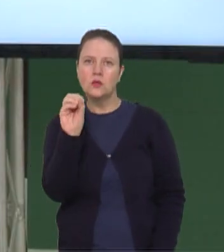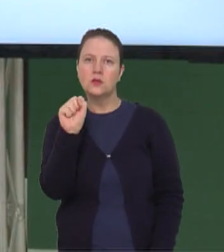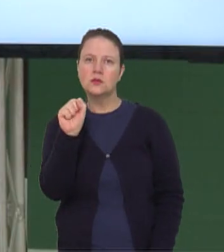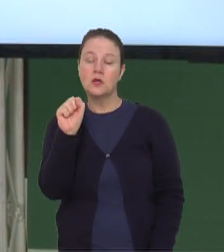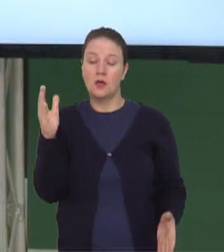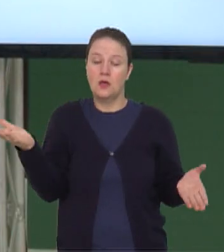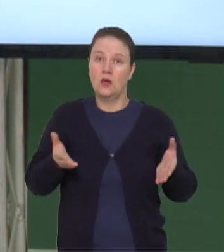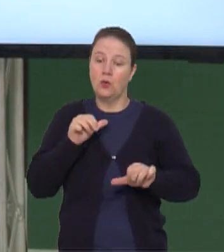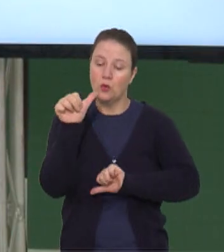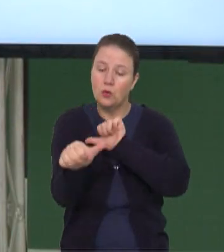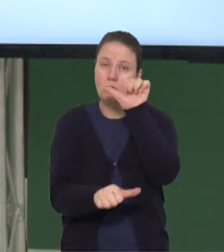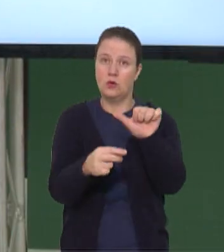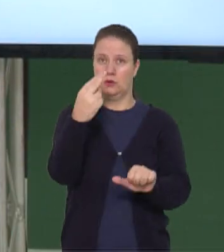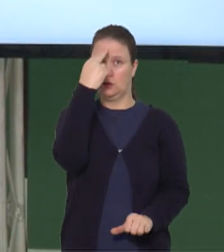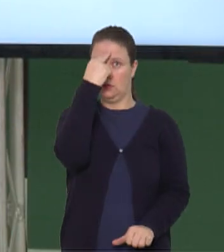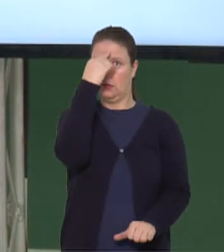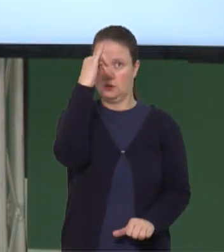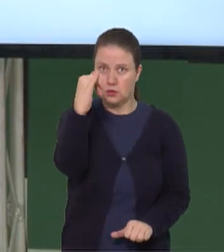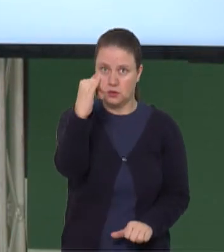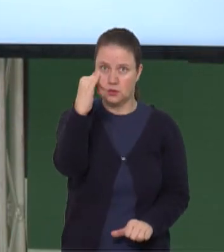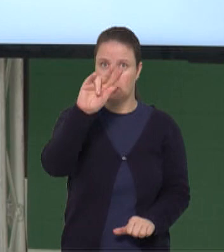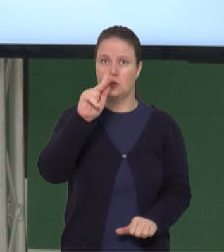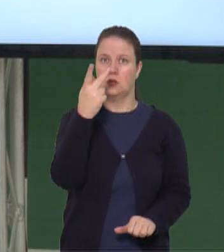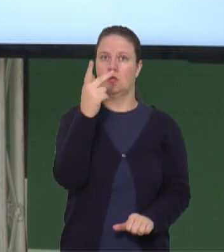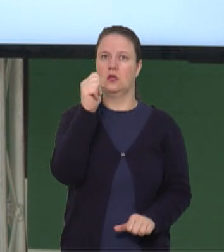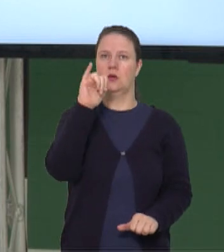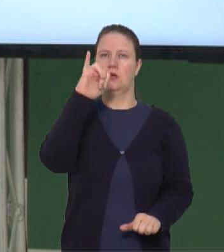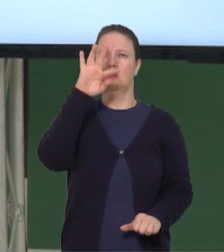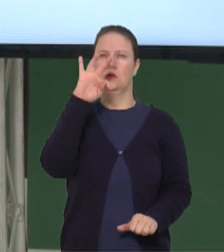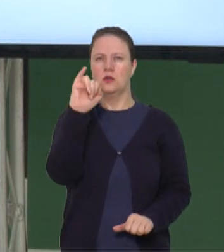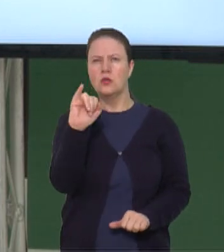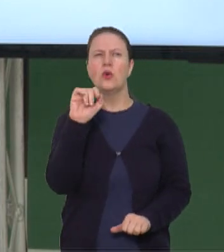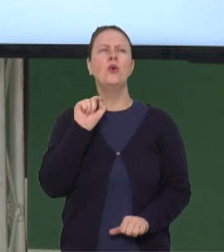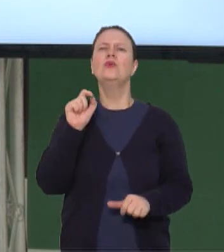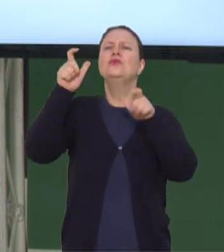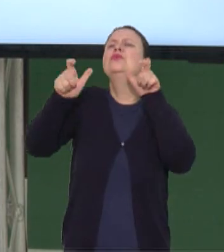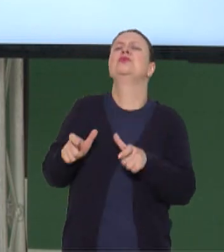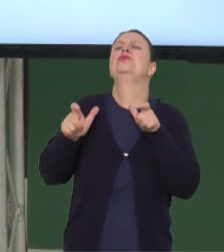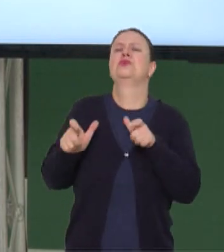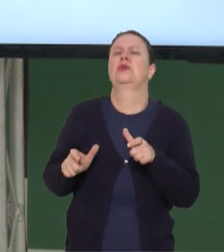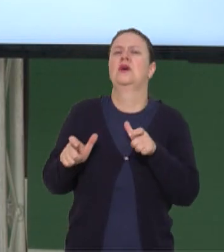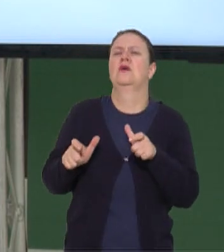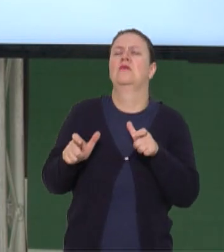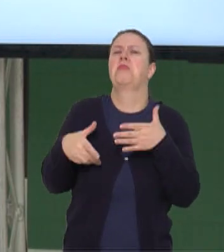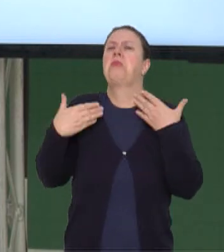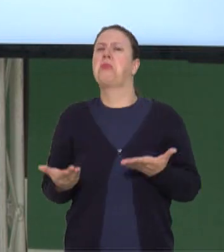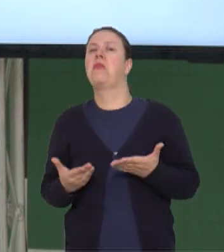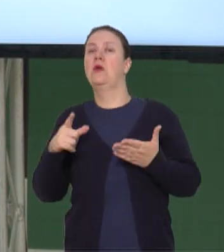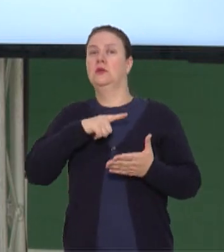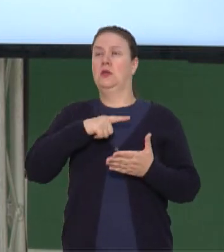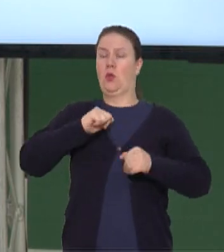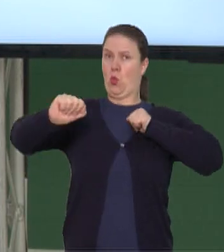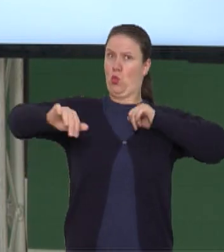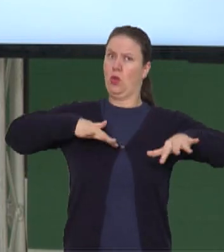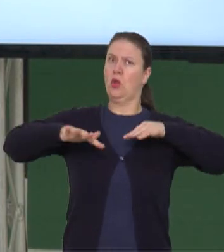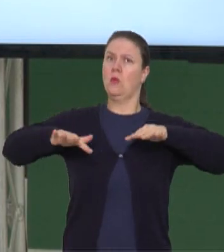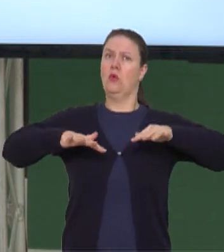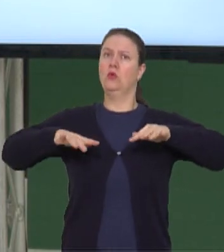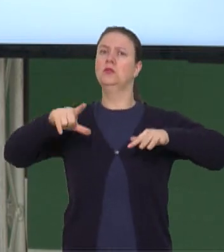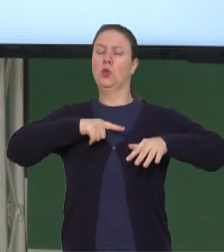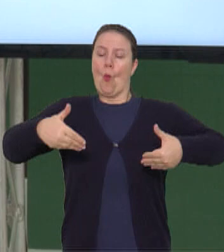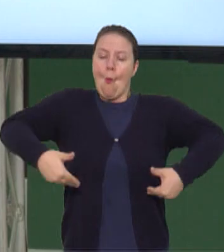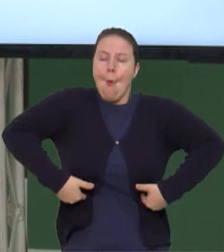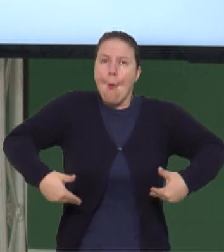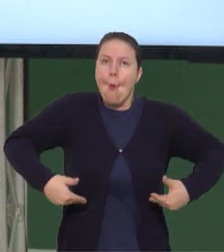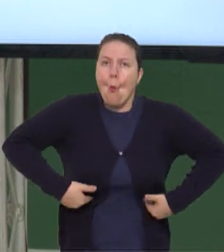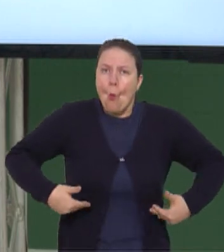né, do que a professora está falando, aonde que fica esse Haiti. Eu nem sei onde que é Haiti. Eu sei que fala ali na televisão que teve um terremoto, que tem fome, que